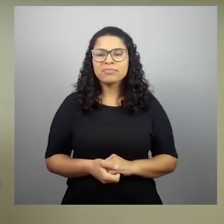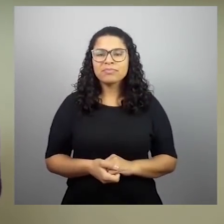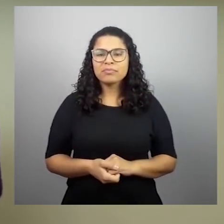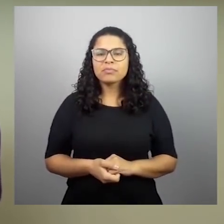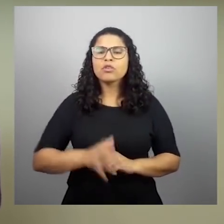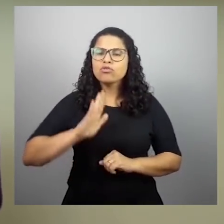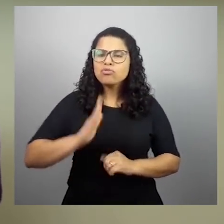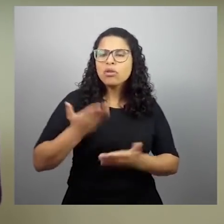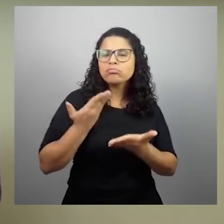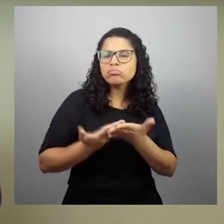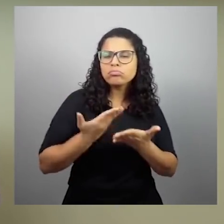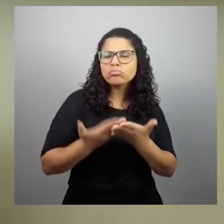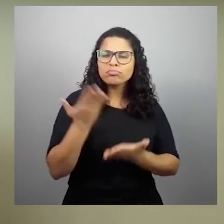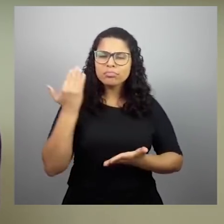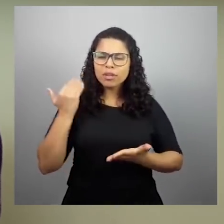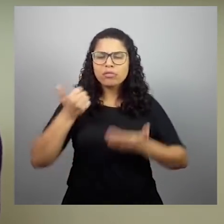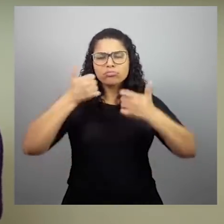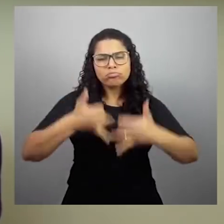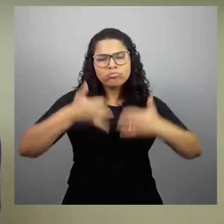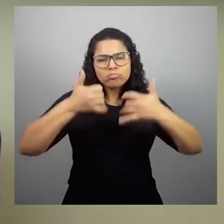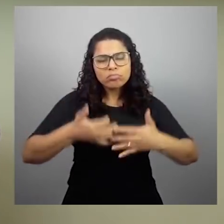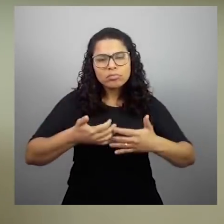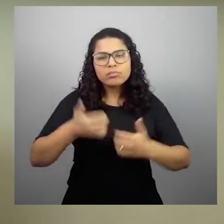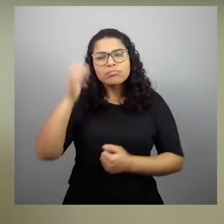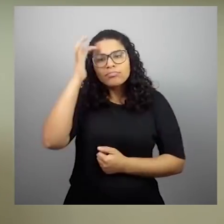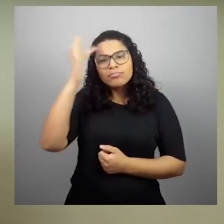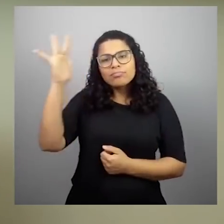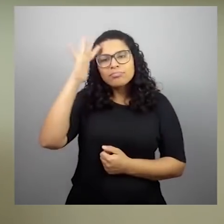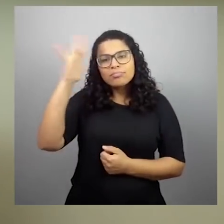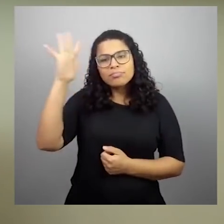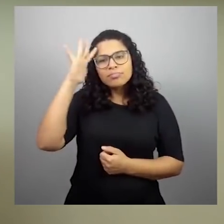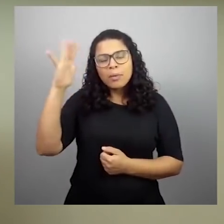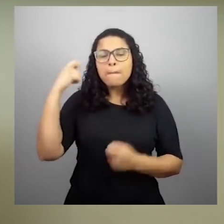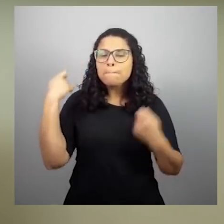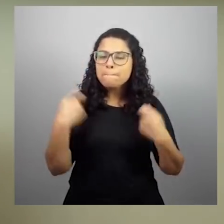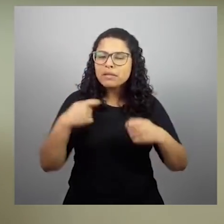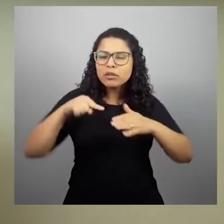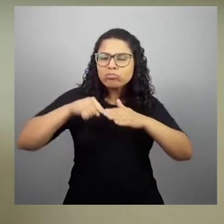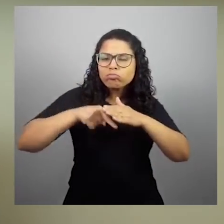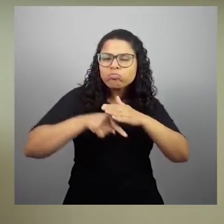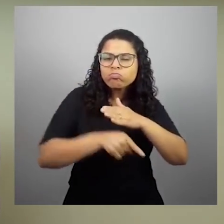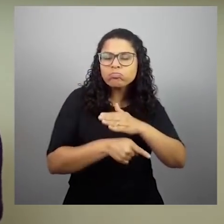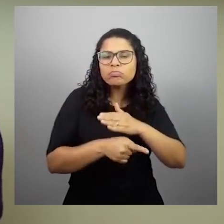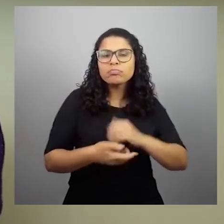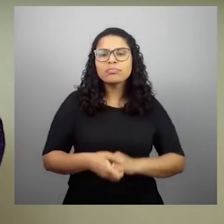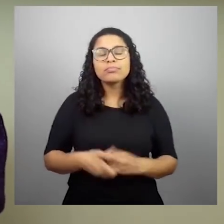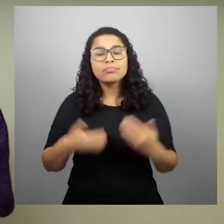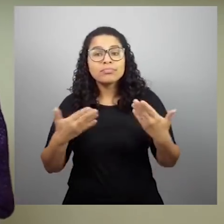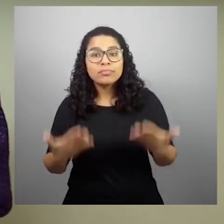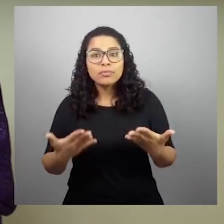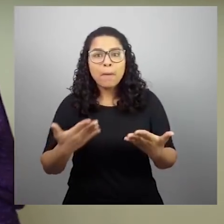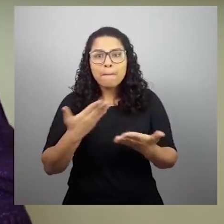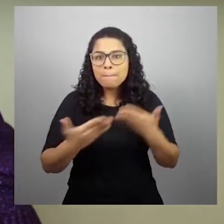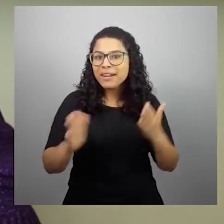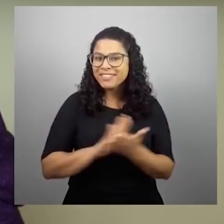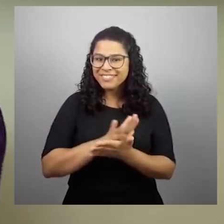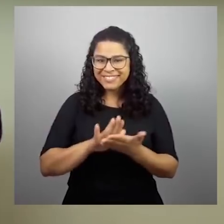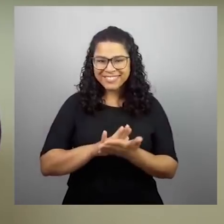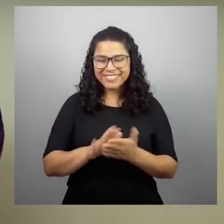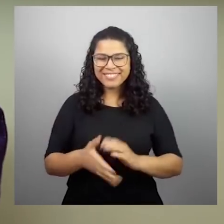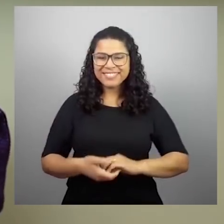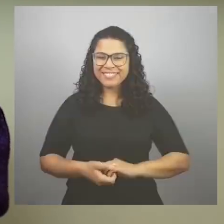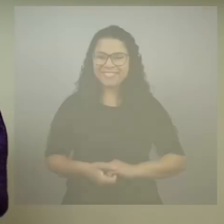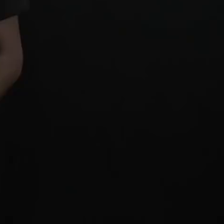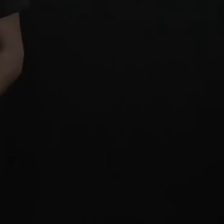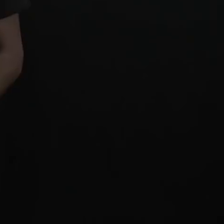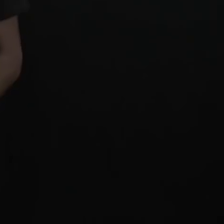temos conversado sobre isso em aulas anteriores e é uma reflexão que precisa ser aprofundada. Então, não percam nem